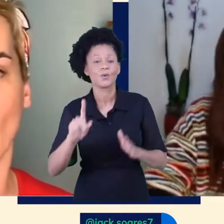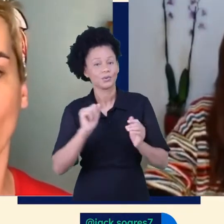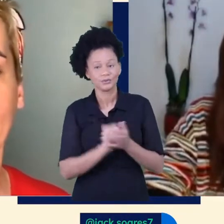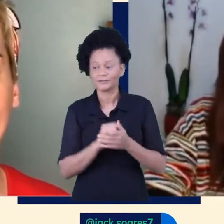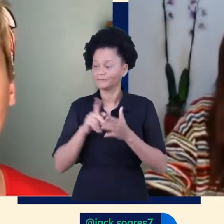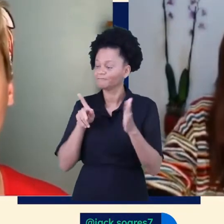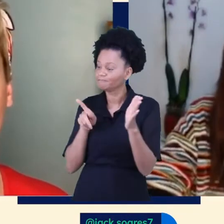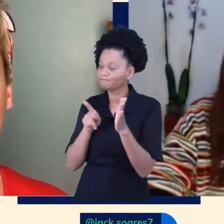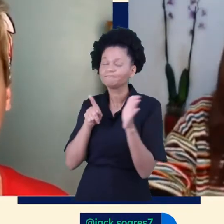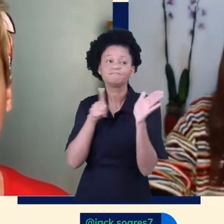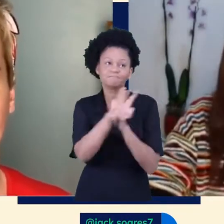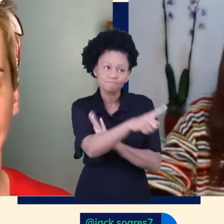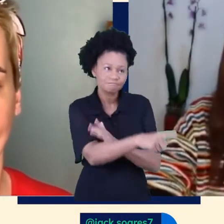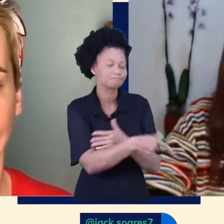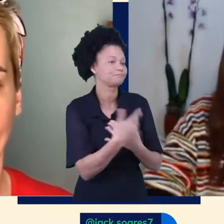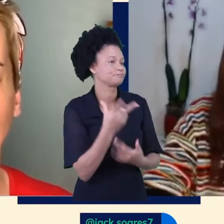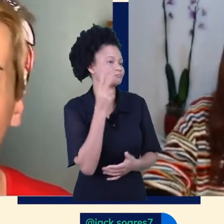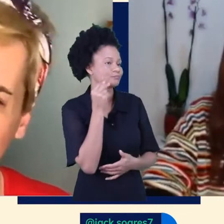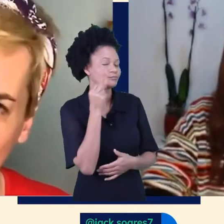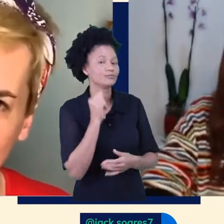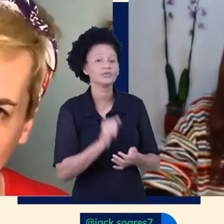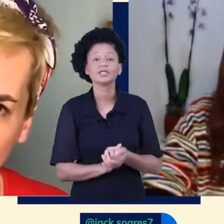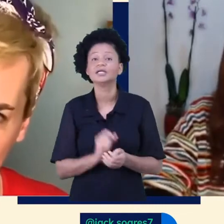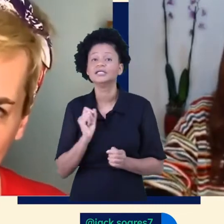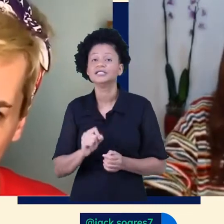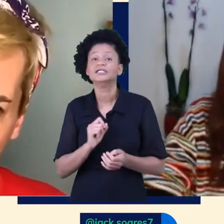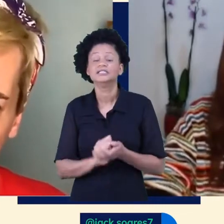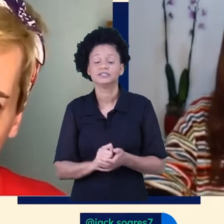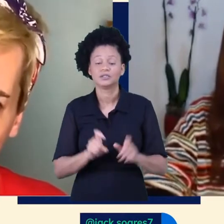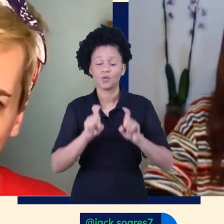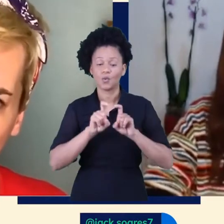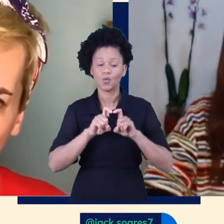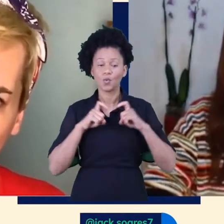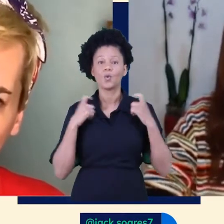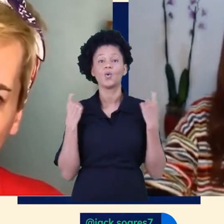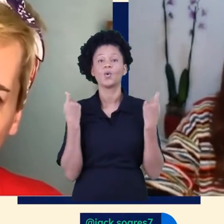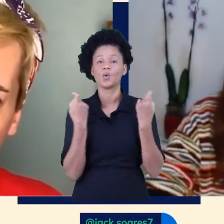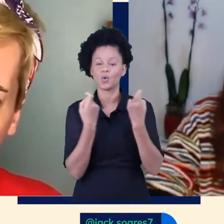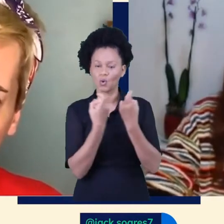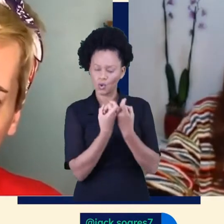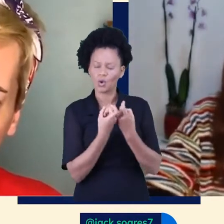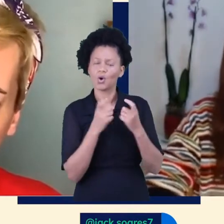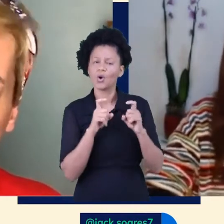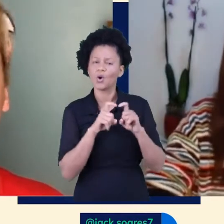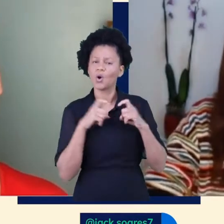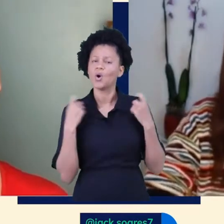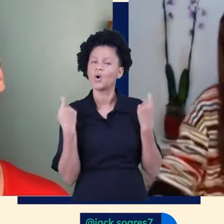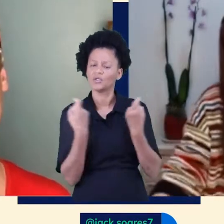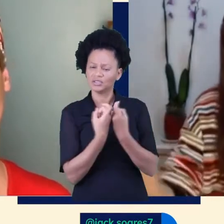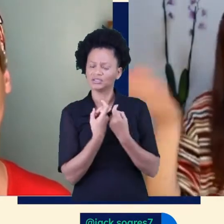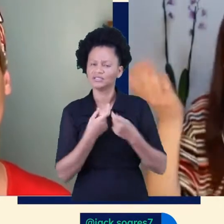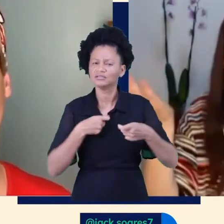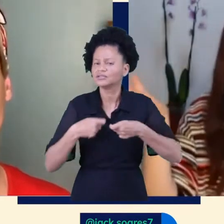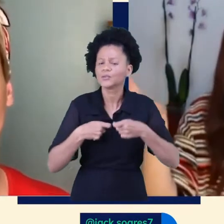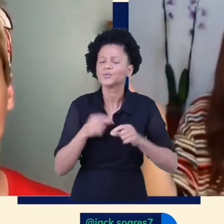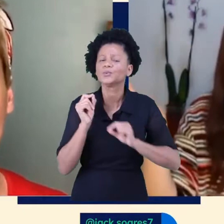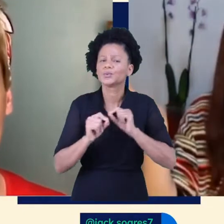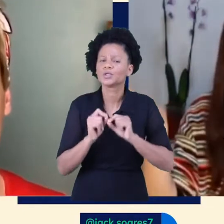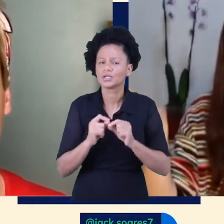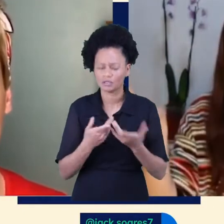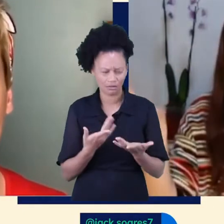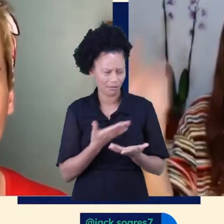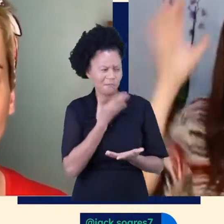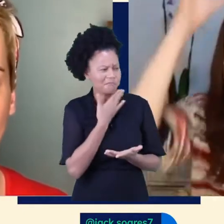Orientação sexual, o que é? Entra dentro desse papo de gênero? Entra porque as pessoas